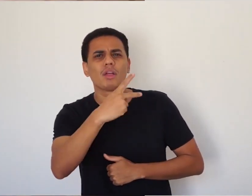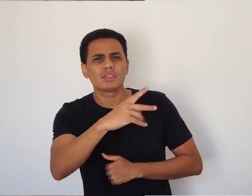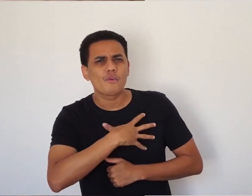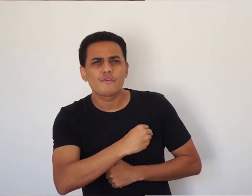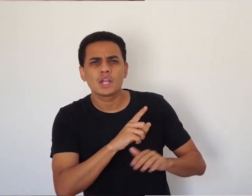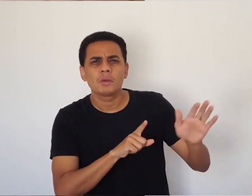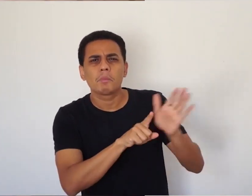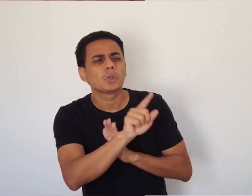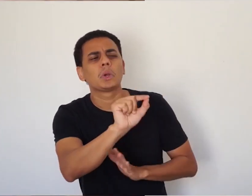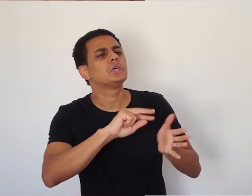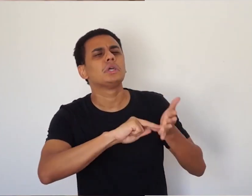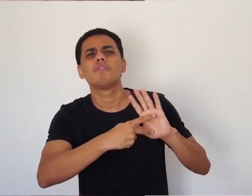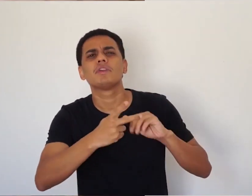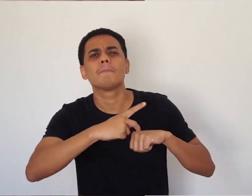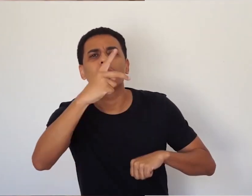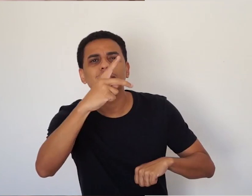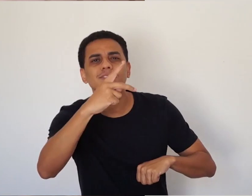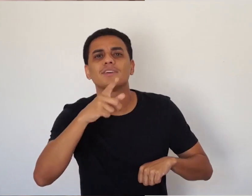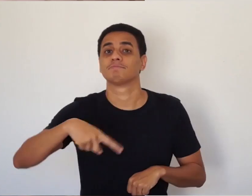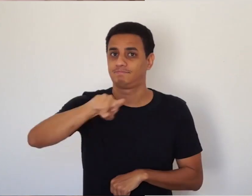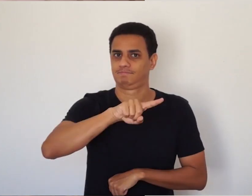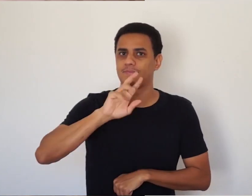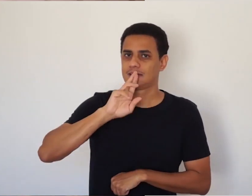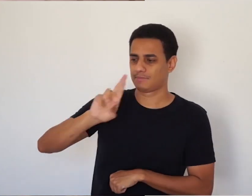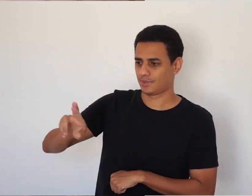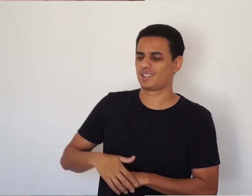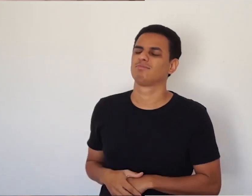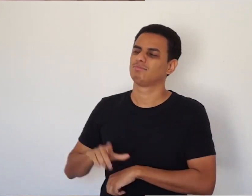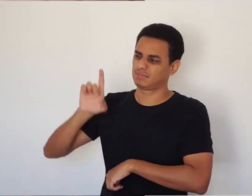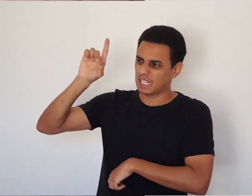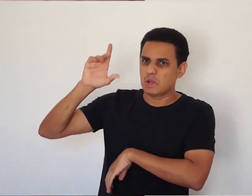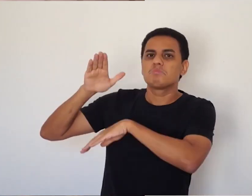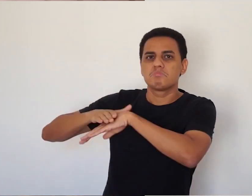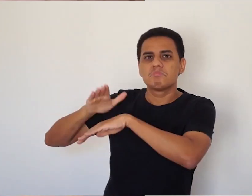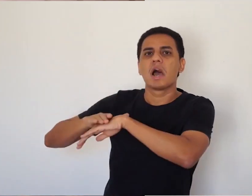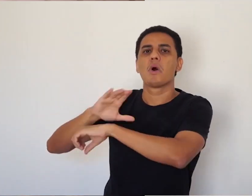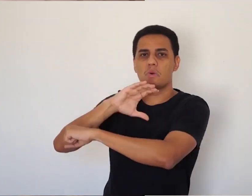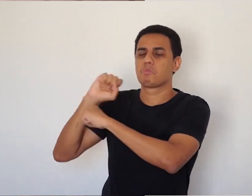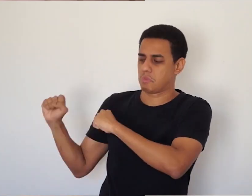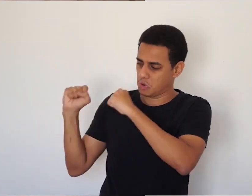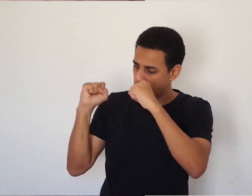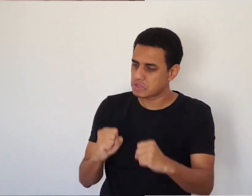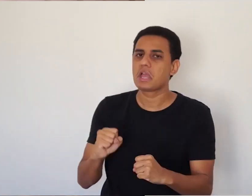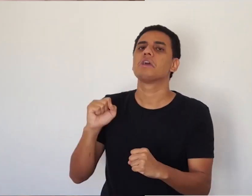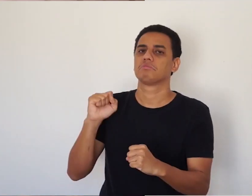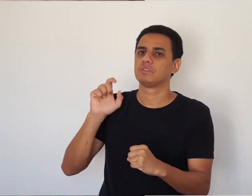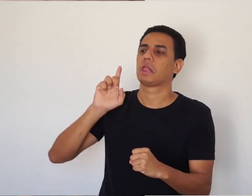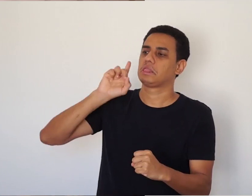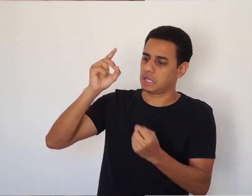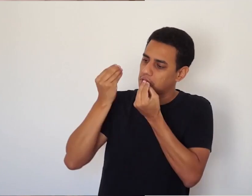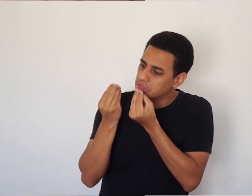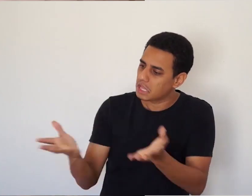quando seus filhos lhe perguntarem o que significa isto, digam-lhes, com mão poderosa o Senhor